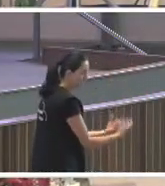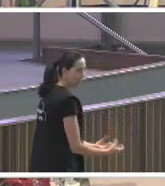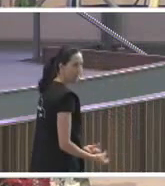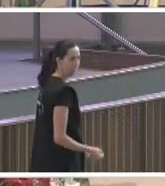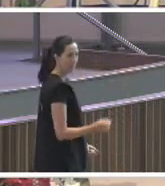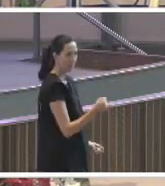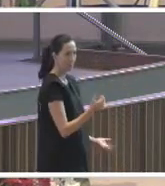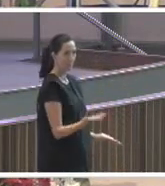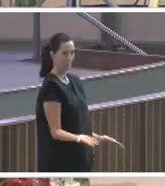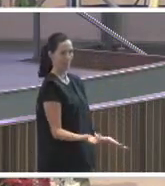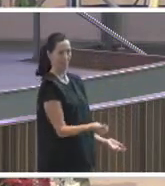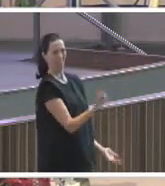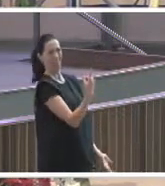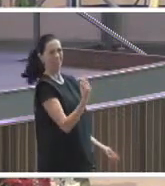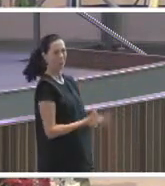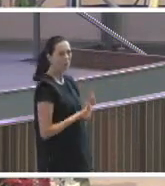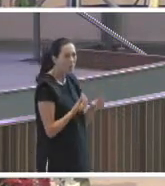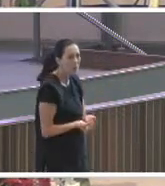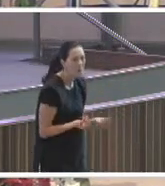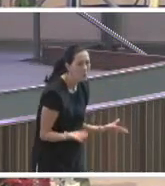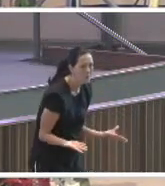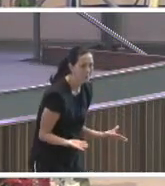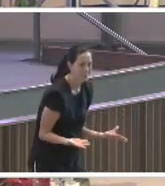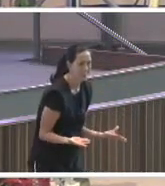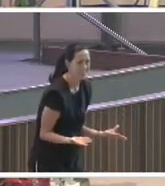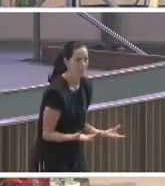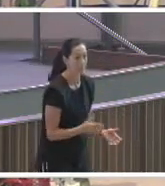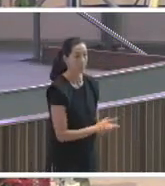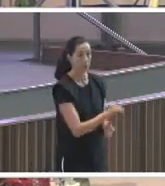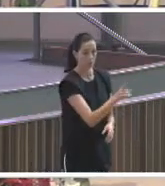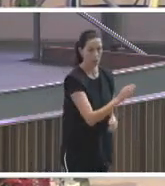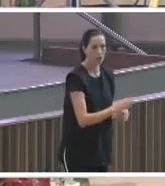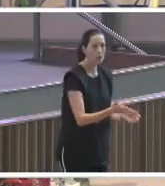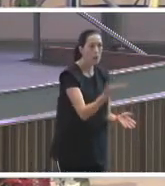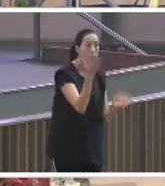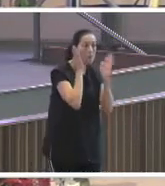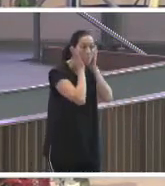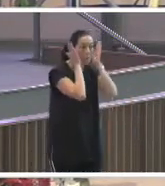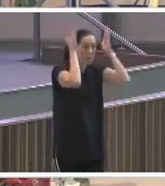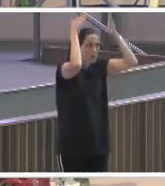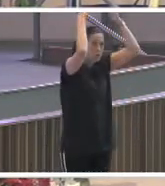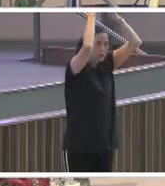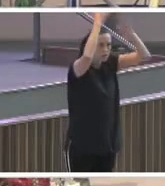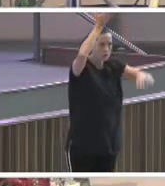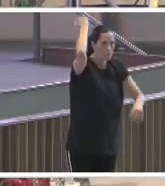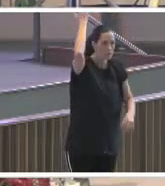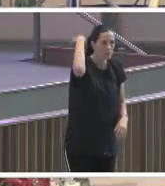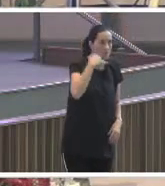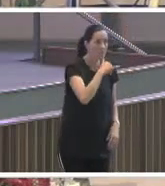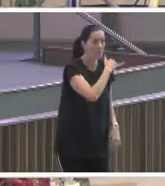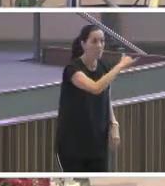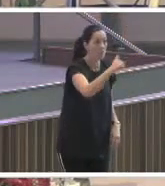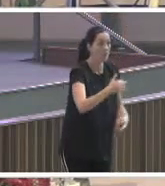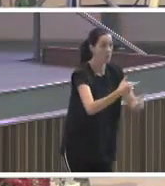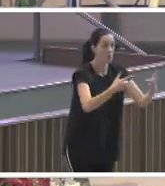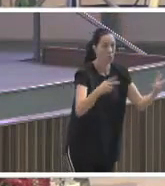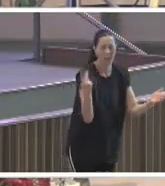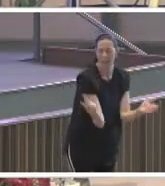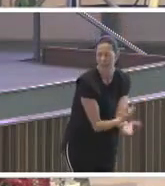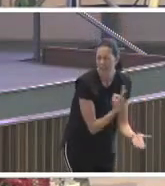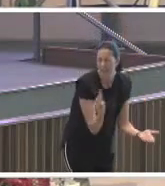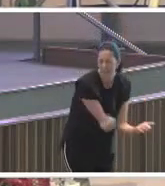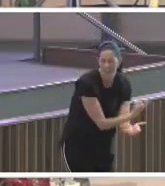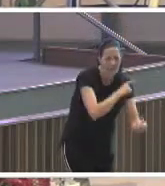da igreja por aquilo que foi feito por alguns papas do passado, nessa